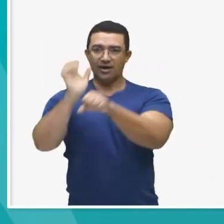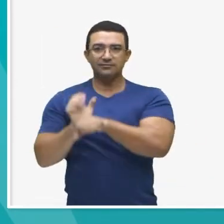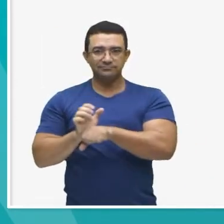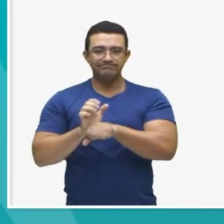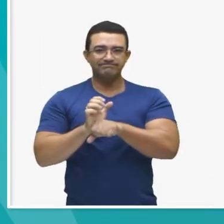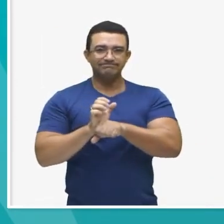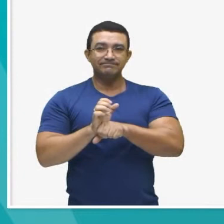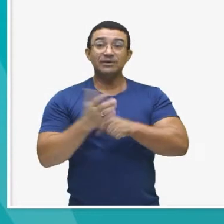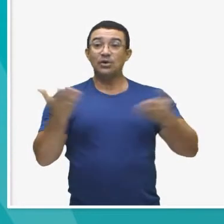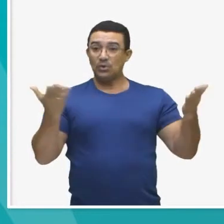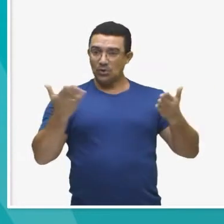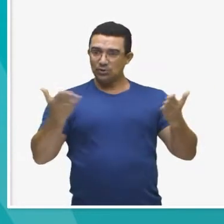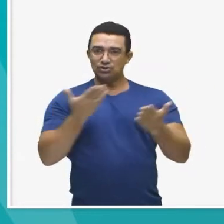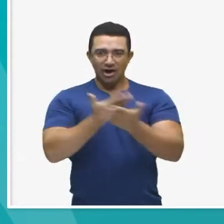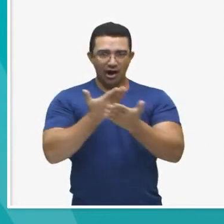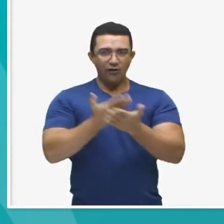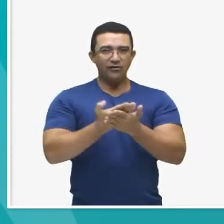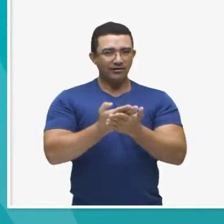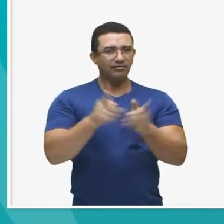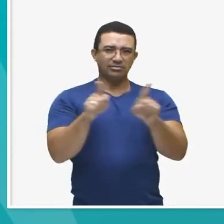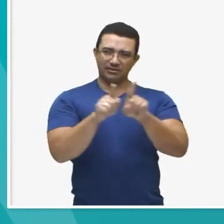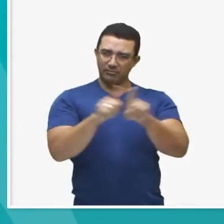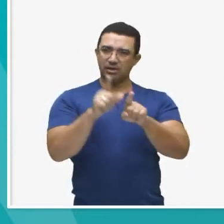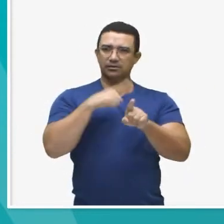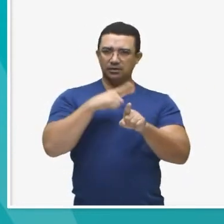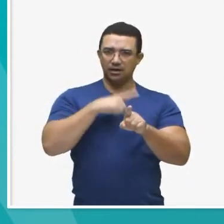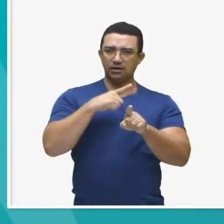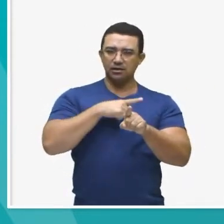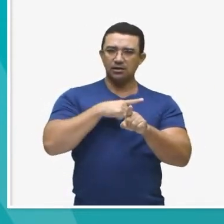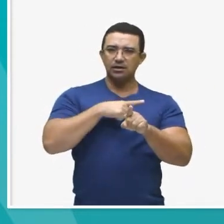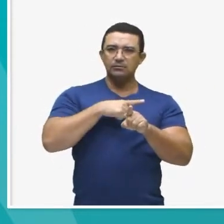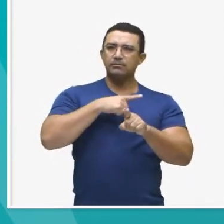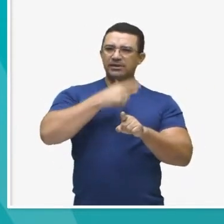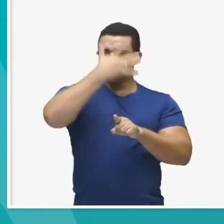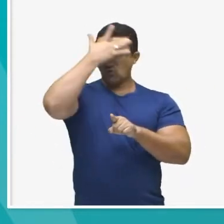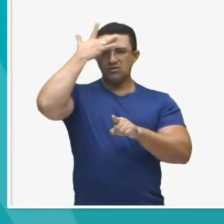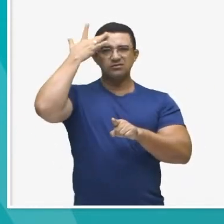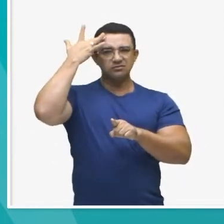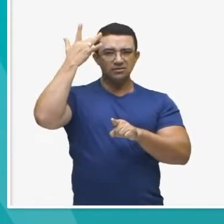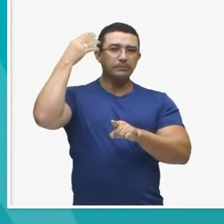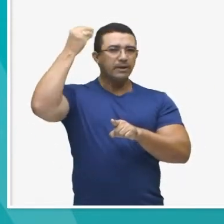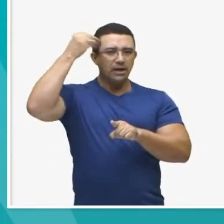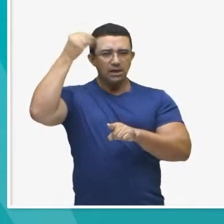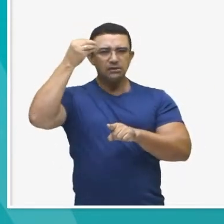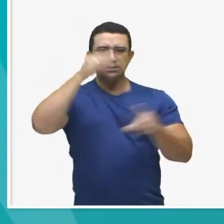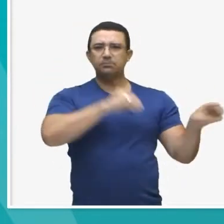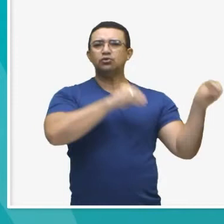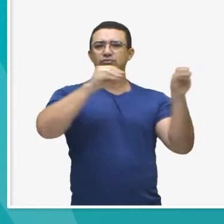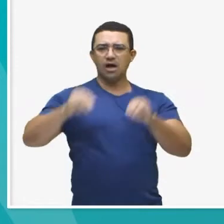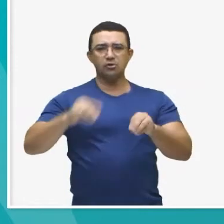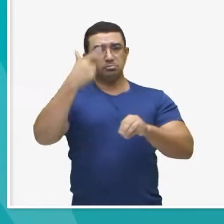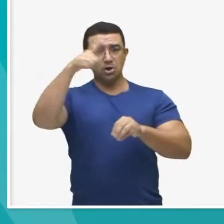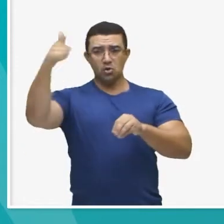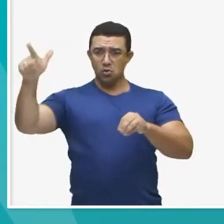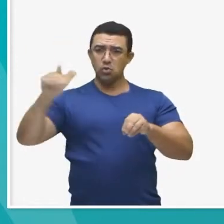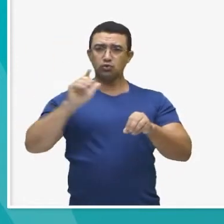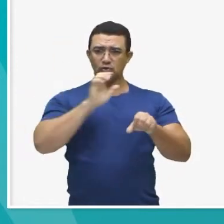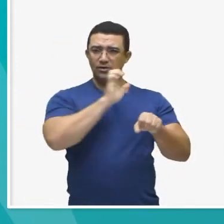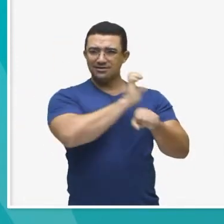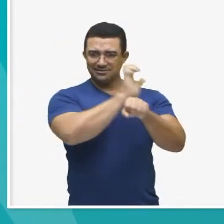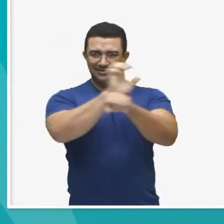iremos tratar de um auto de Natal. Isso mesmo, um auto de Natal, ou seja, uma